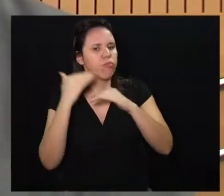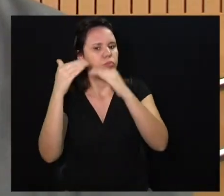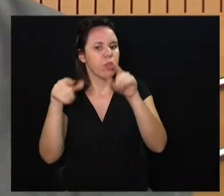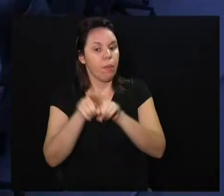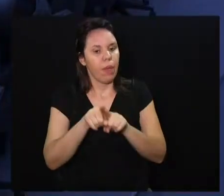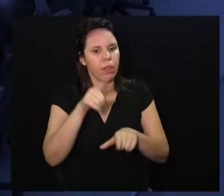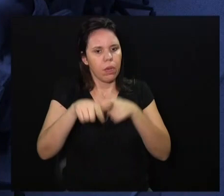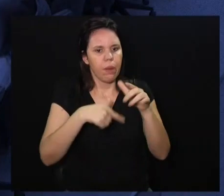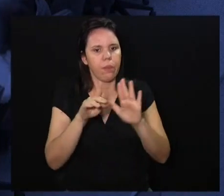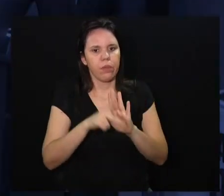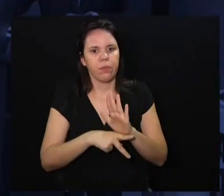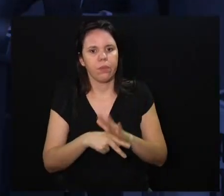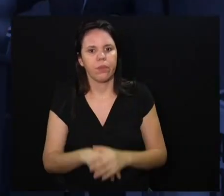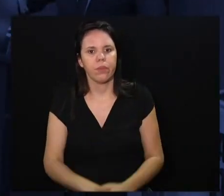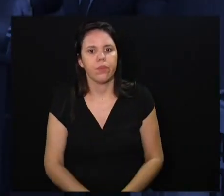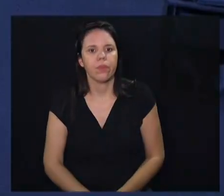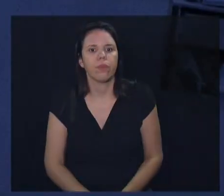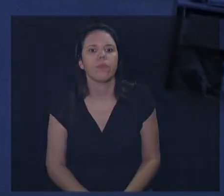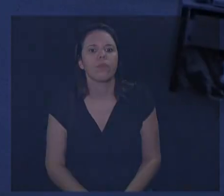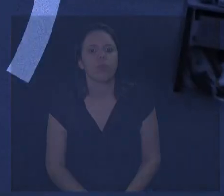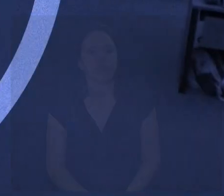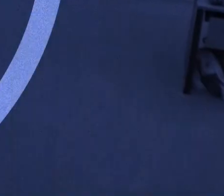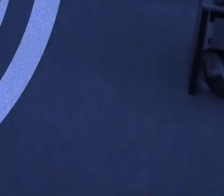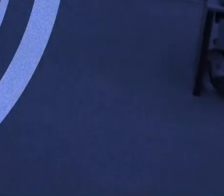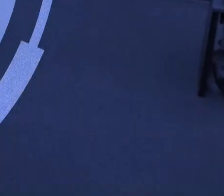de carreira, né?